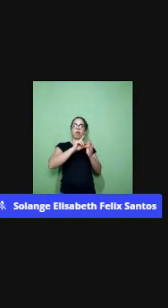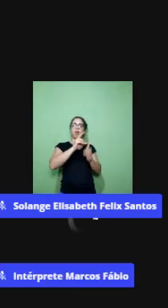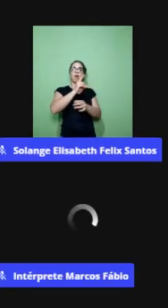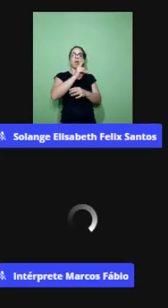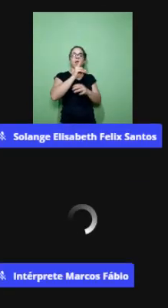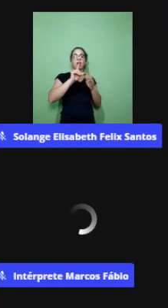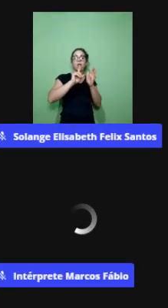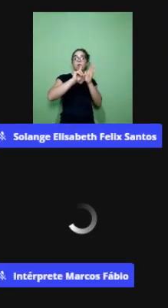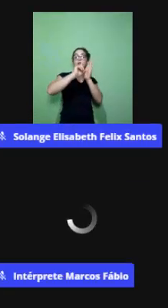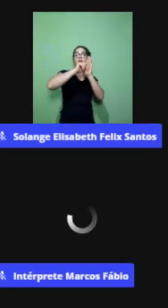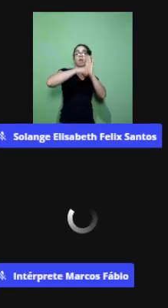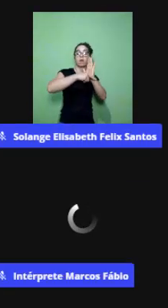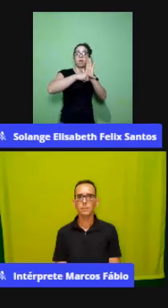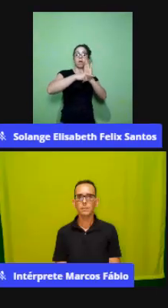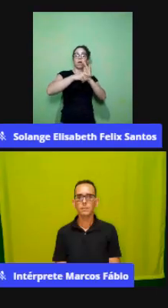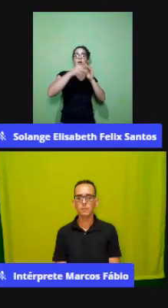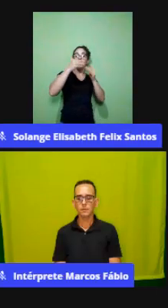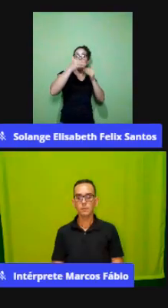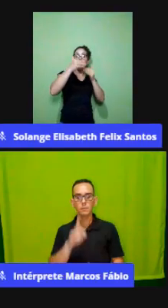ó,